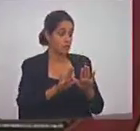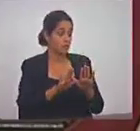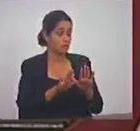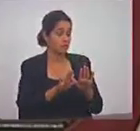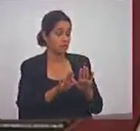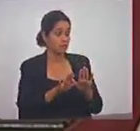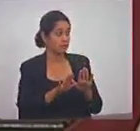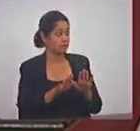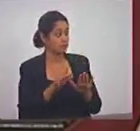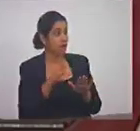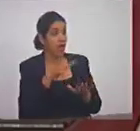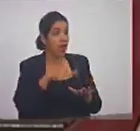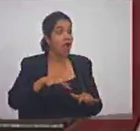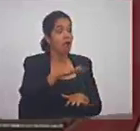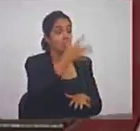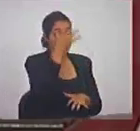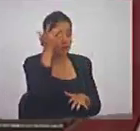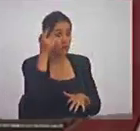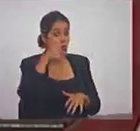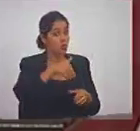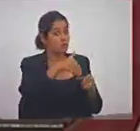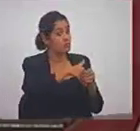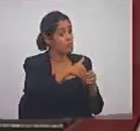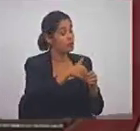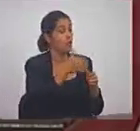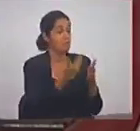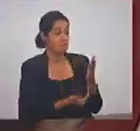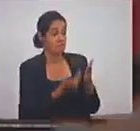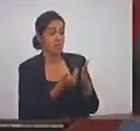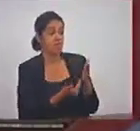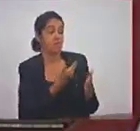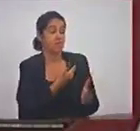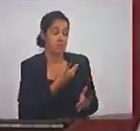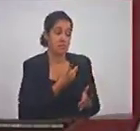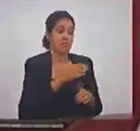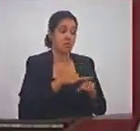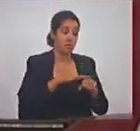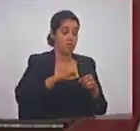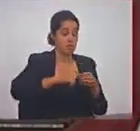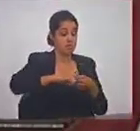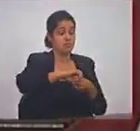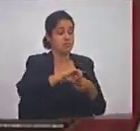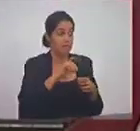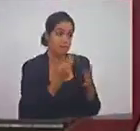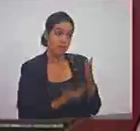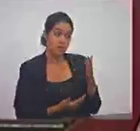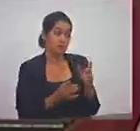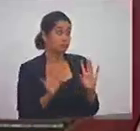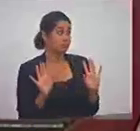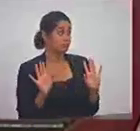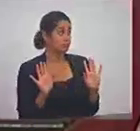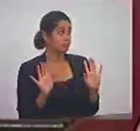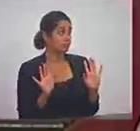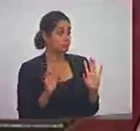seus pares aqui na Câmara. Uma votação em si, uma votação simples, ela acontece normal. Mas na hora que você parte para um